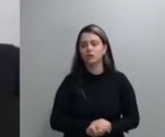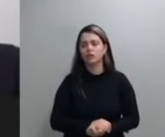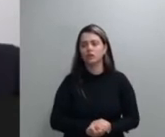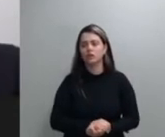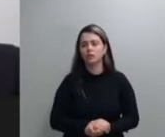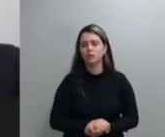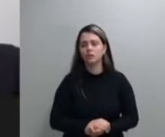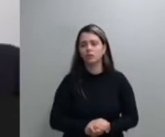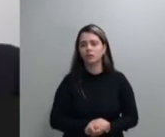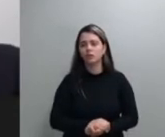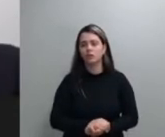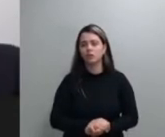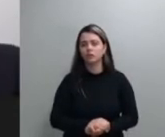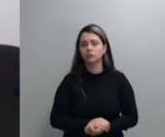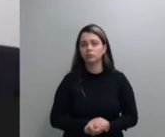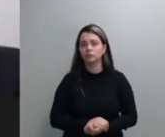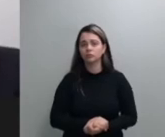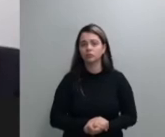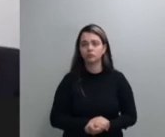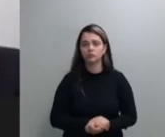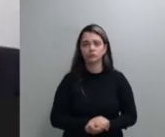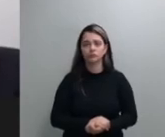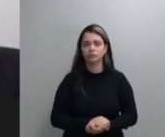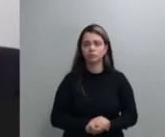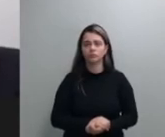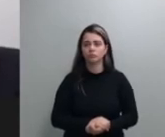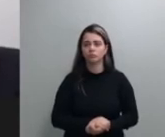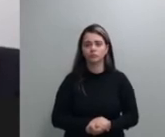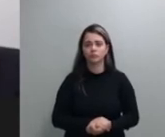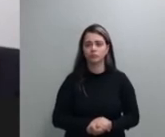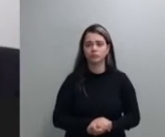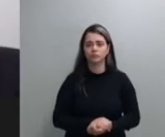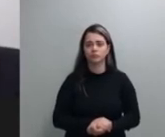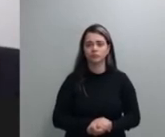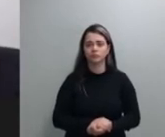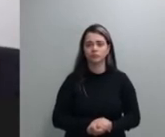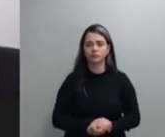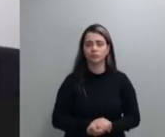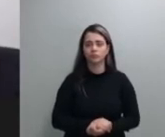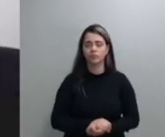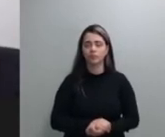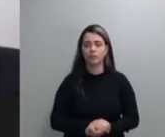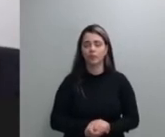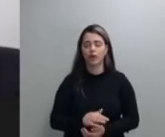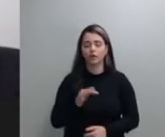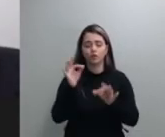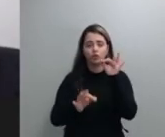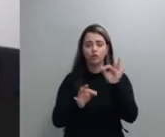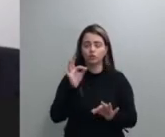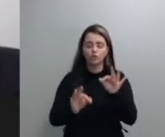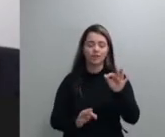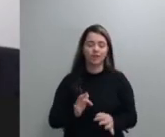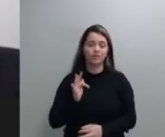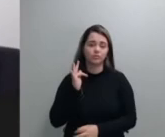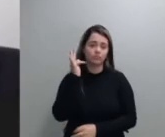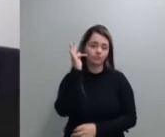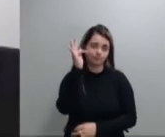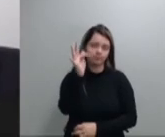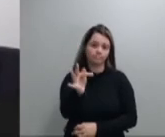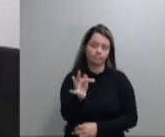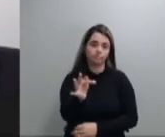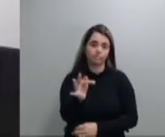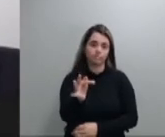porque a ação de improbidade foi julgada antecipadamente eu tenho impressão